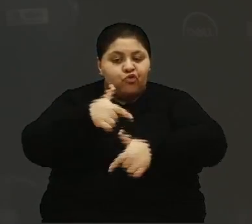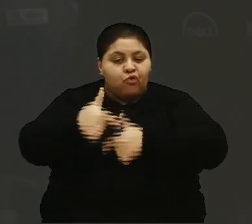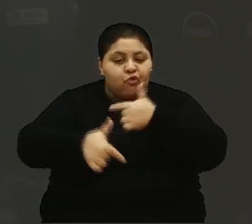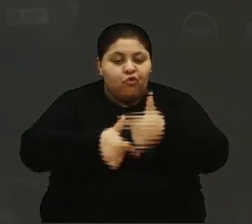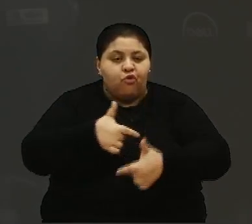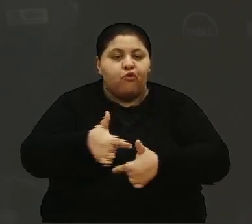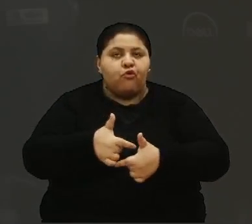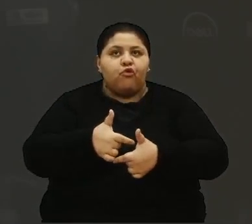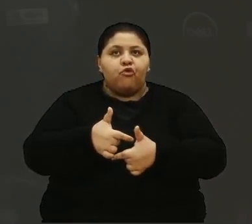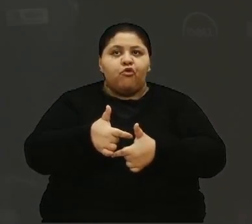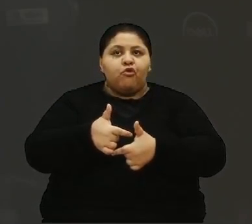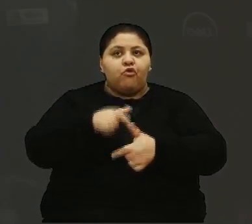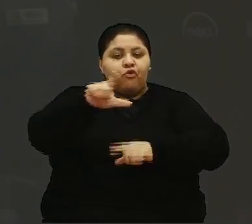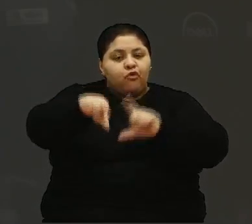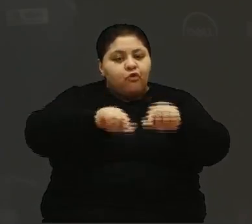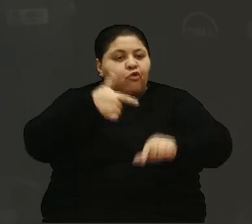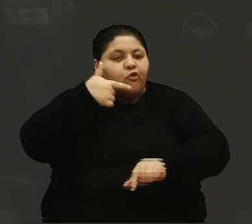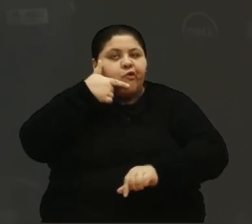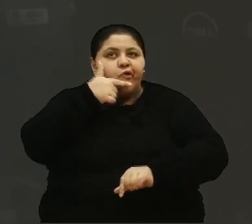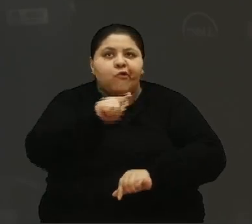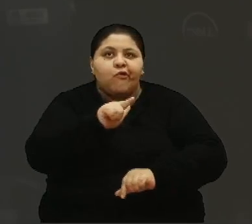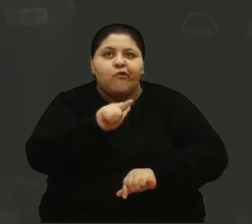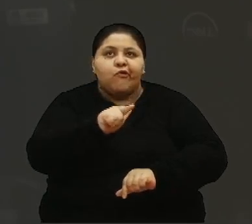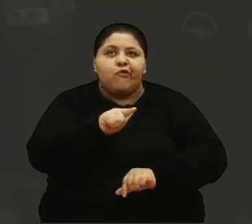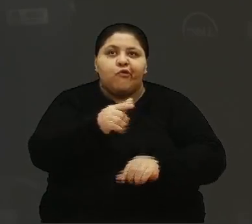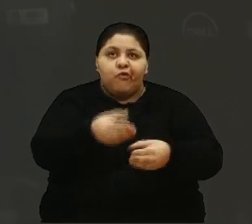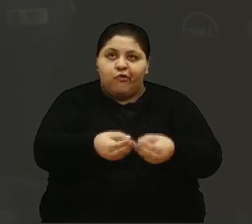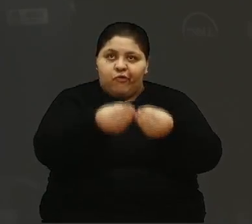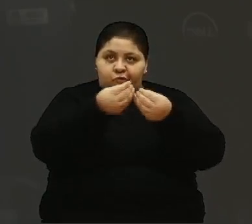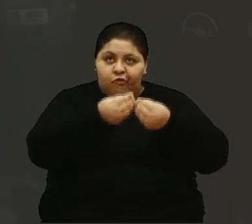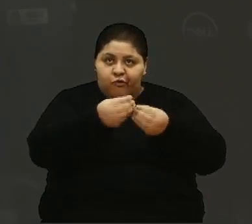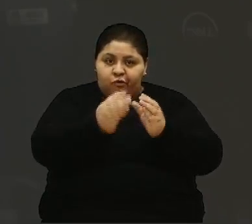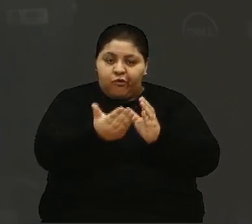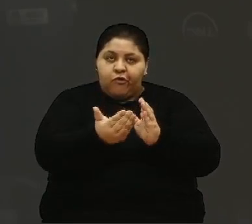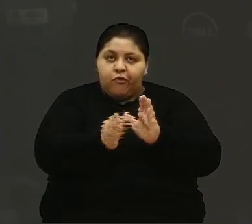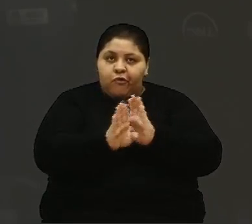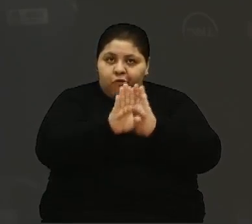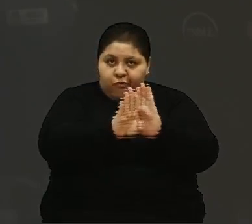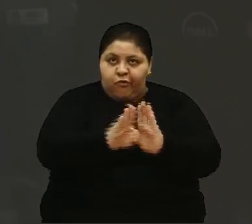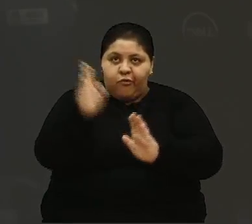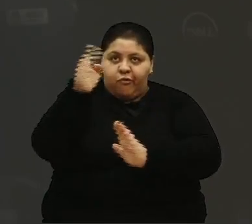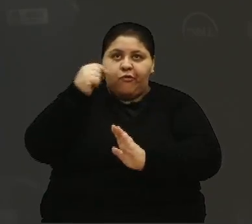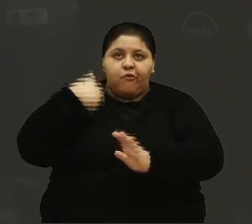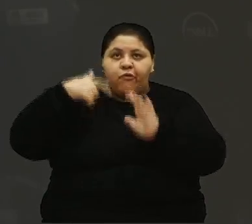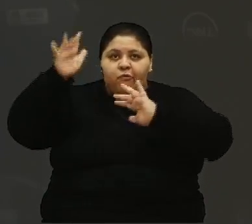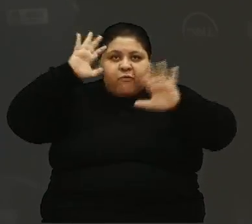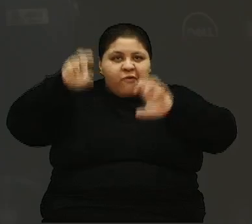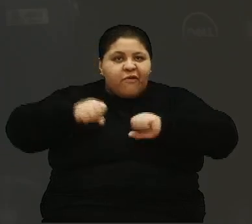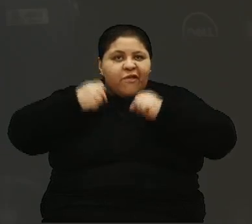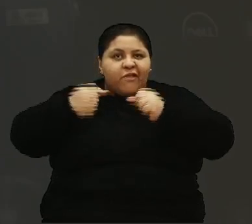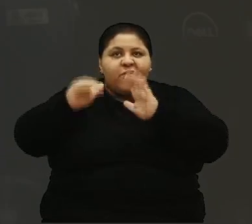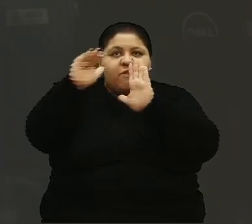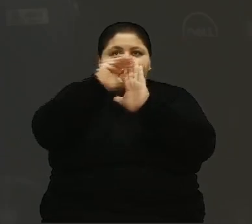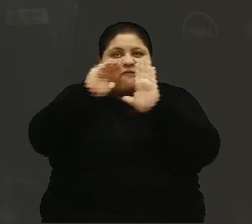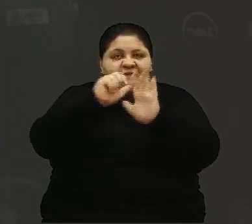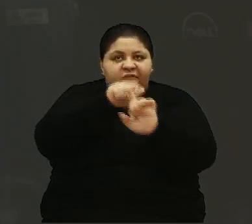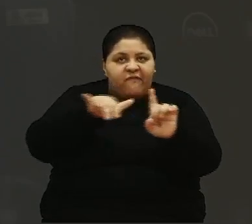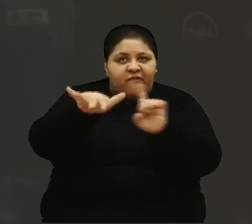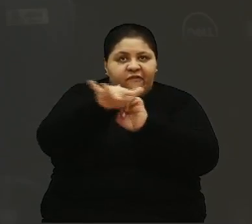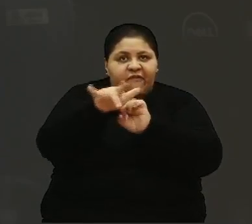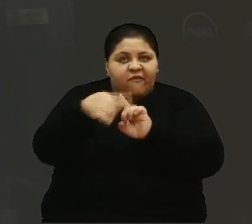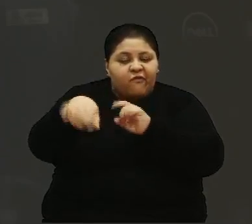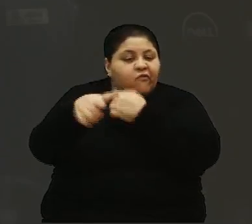tornaram seletistas e conseguiram deixar de receber esse importante auxílio para o Brasil. E o meu sonho, como defensor dos programas sociais, é que